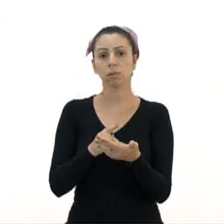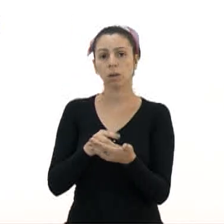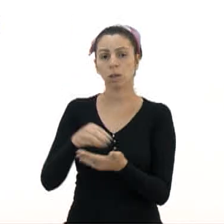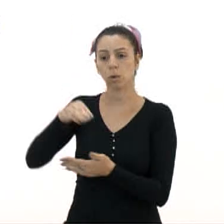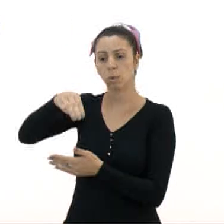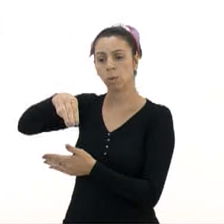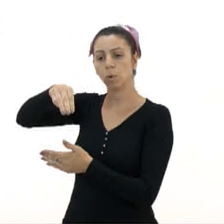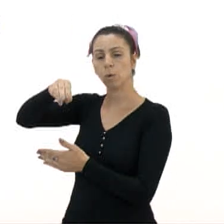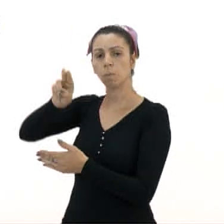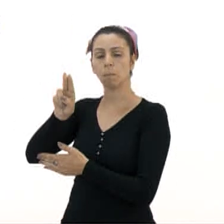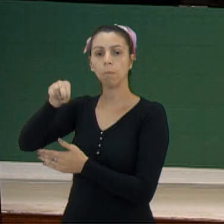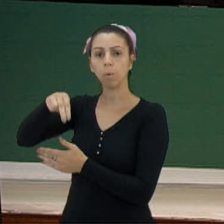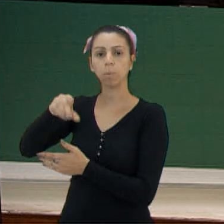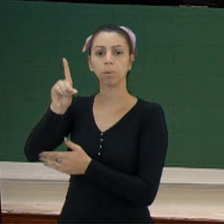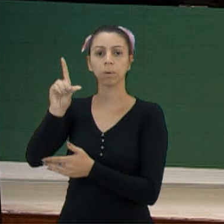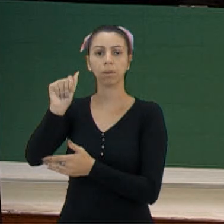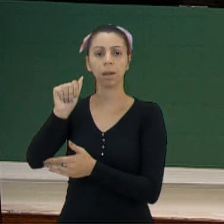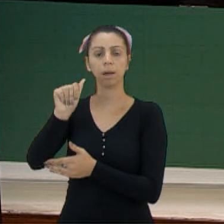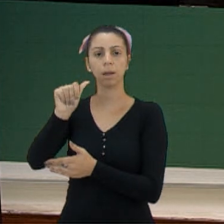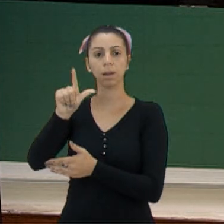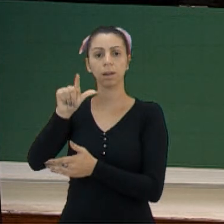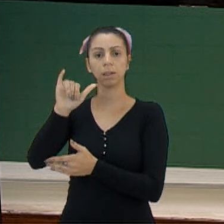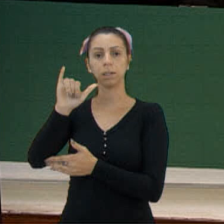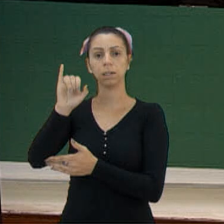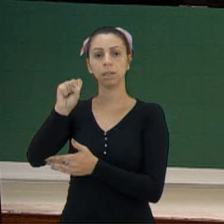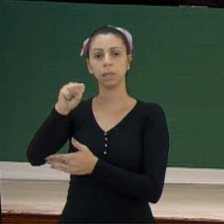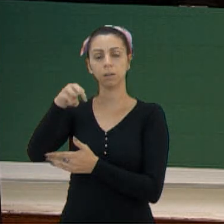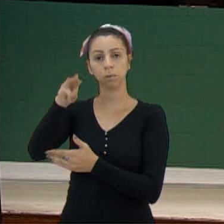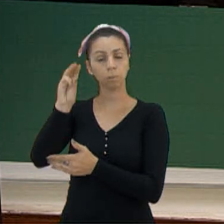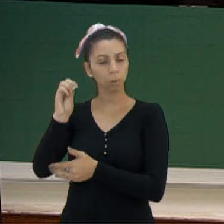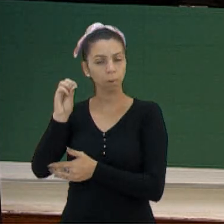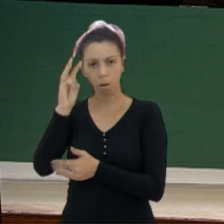no início? O antropocentrismo. Tá?